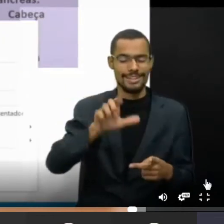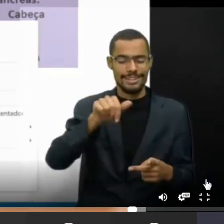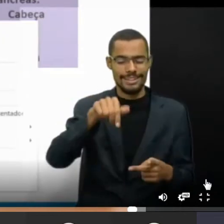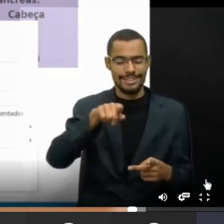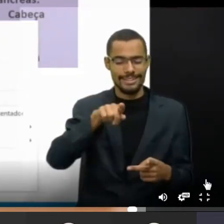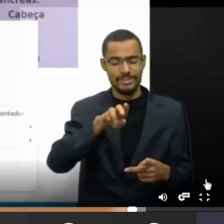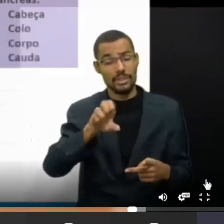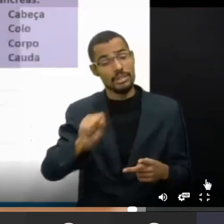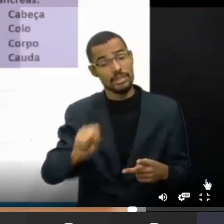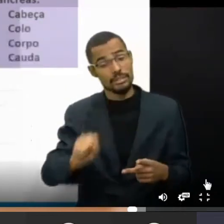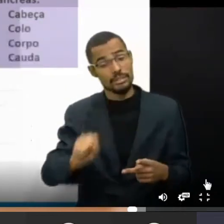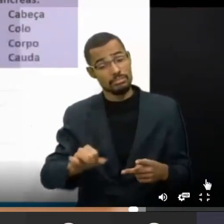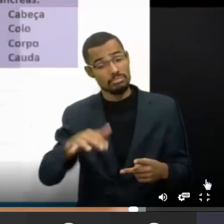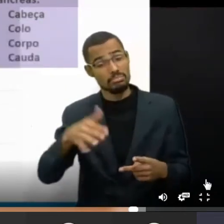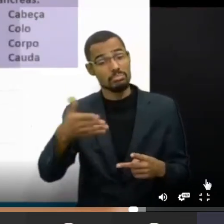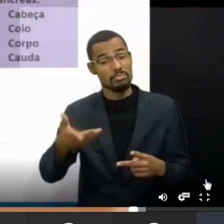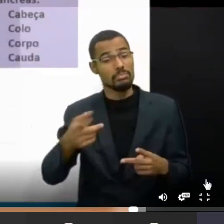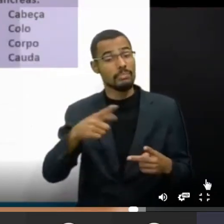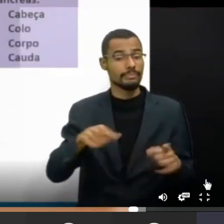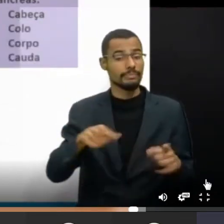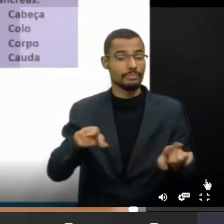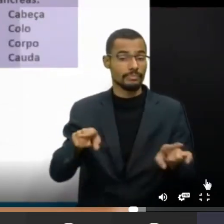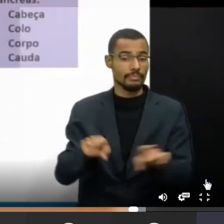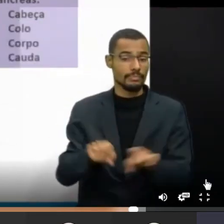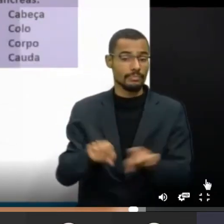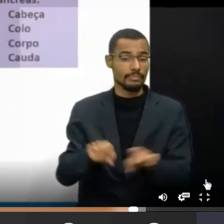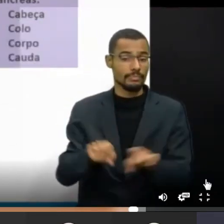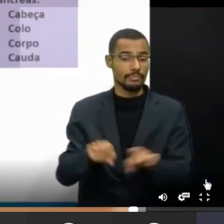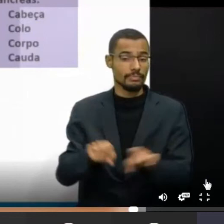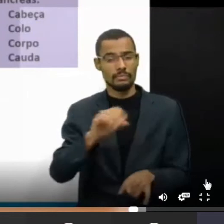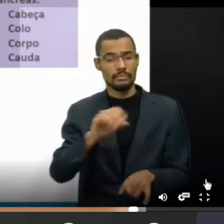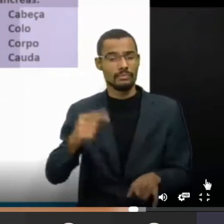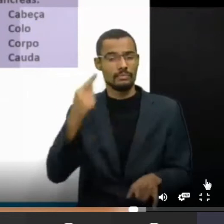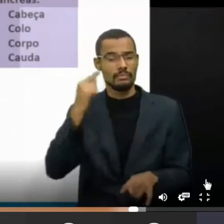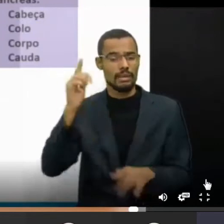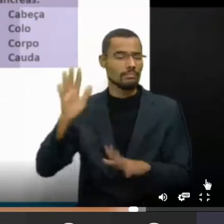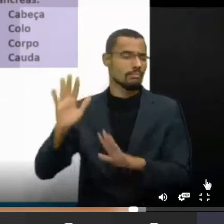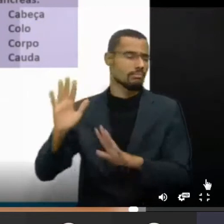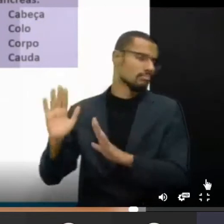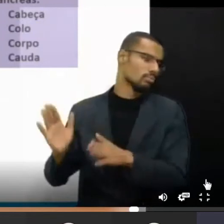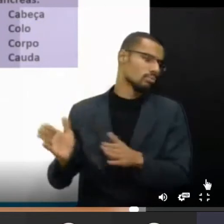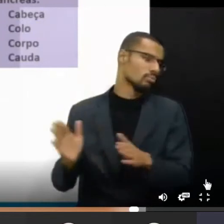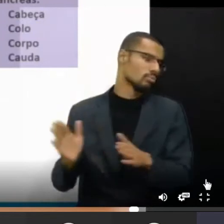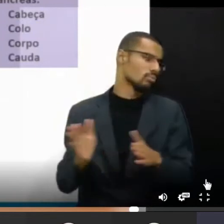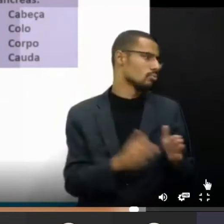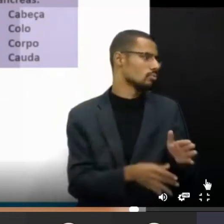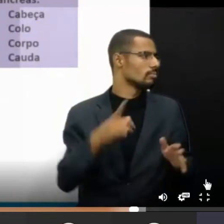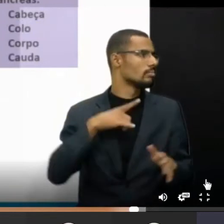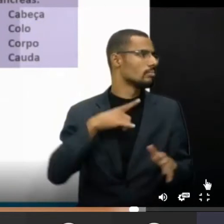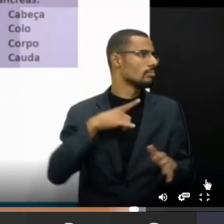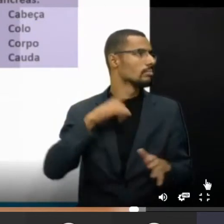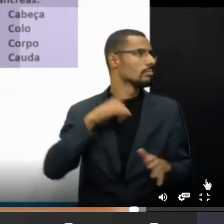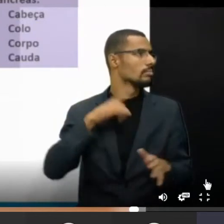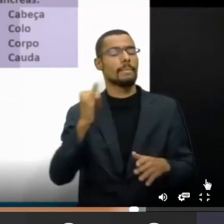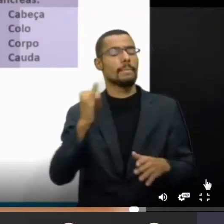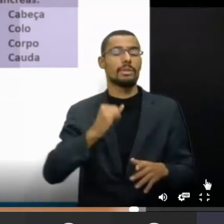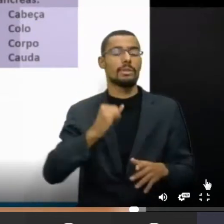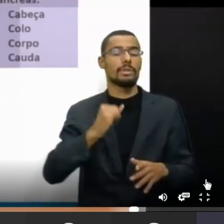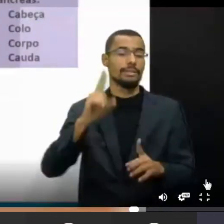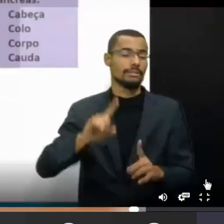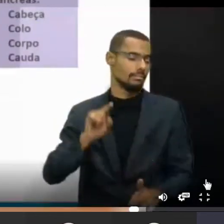glândulas exócrinas, e esse suco pancreático, então, ele percorre esse canal